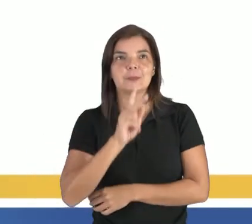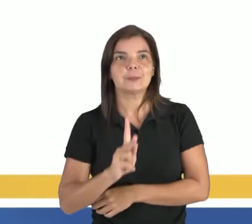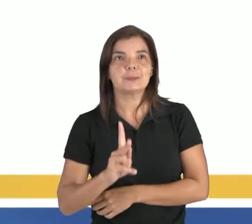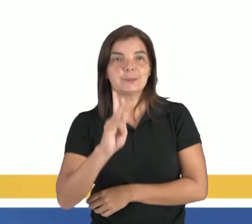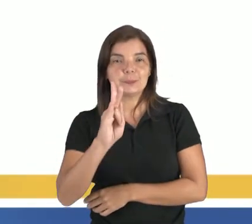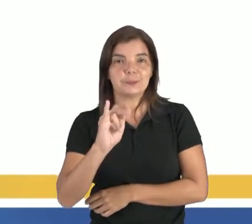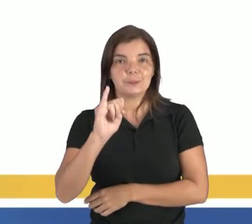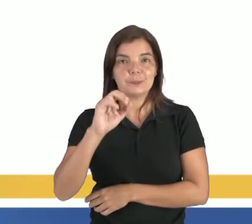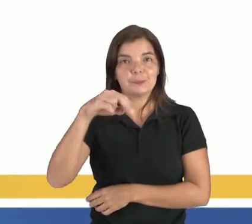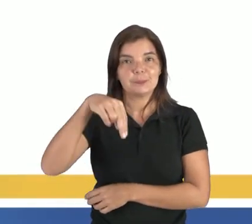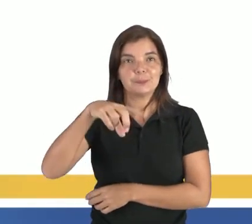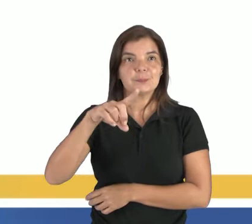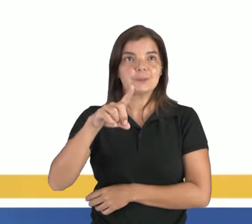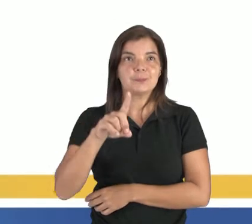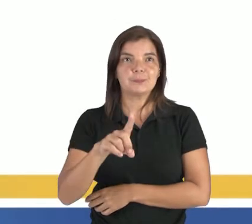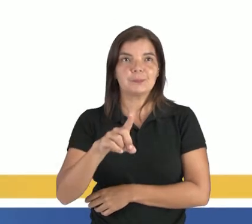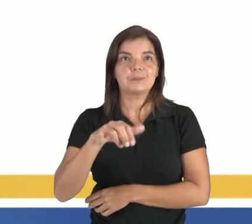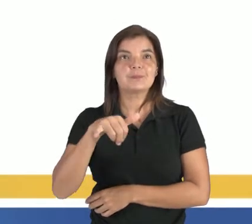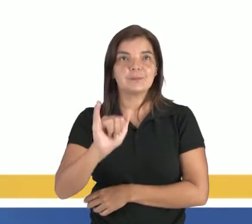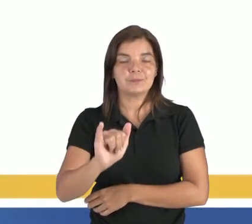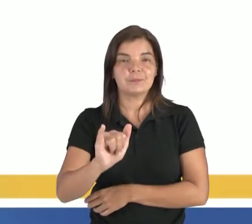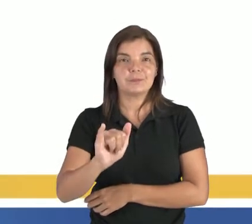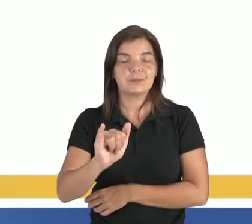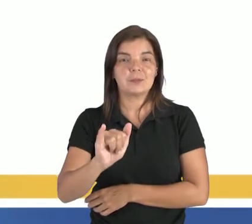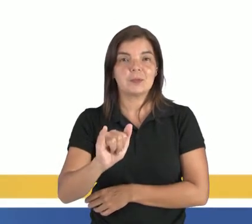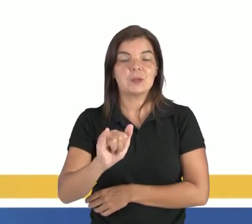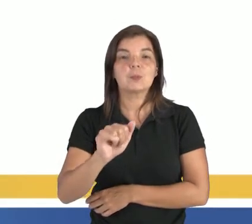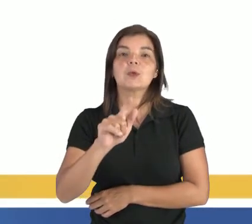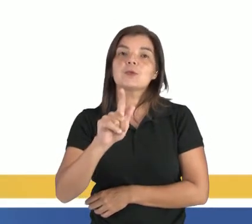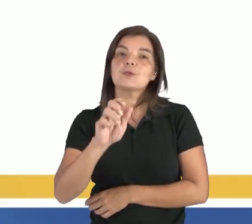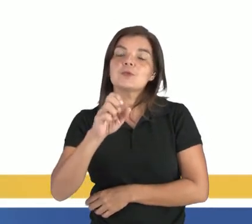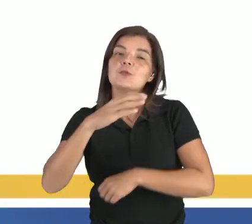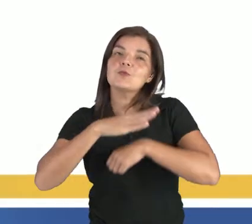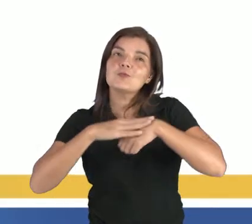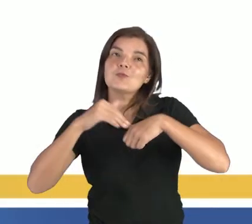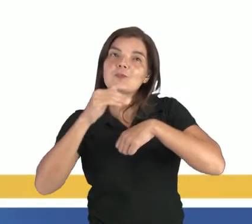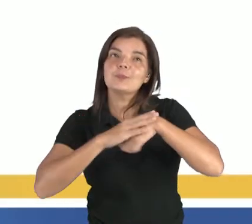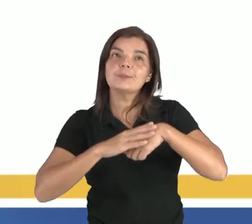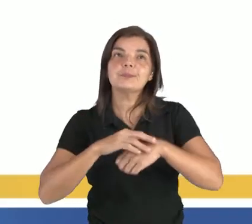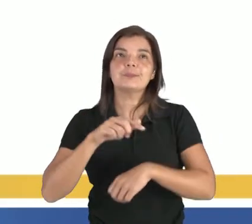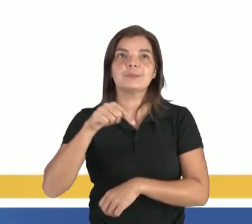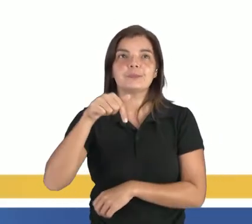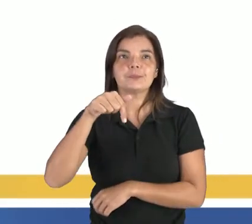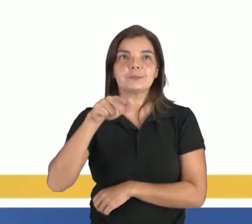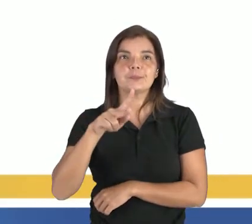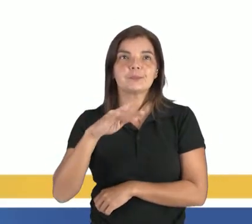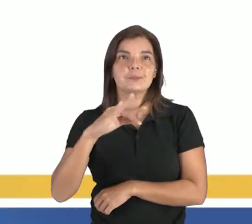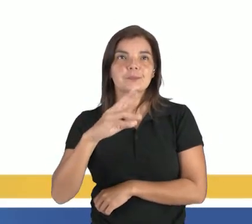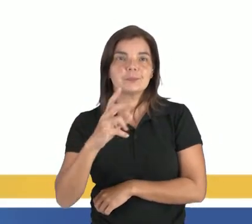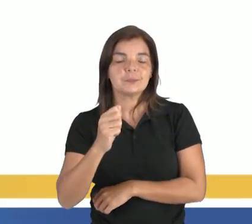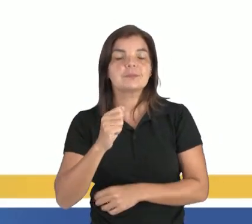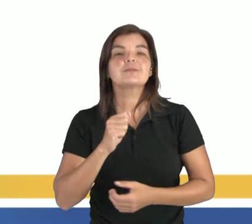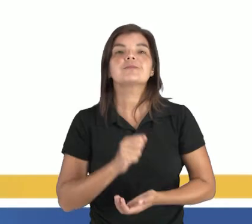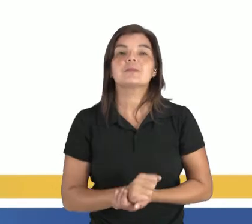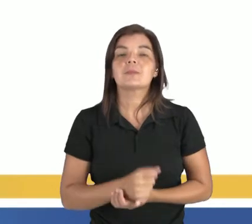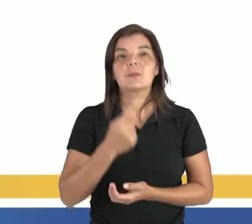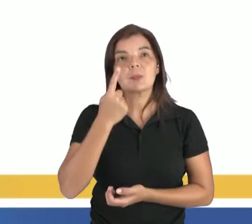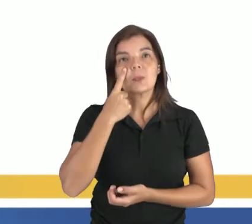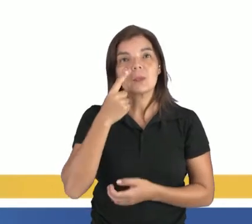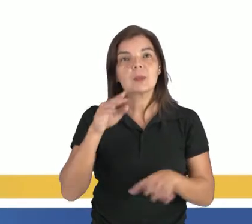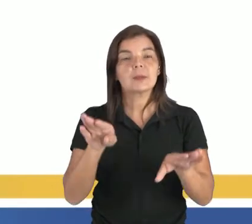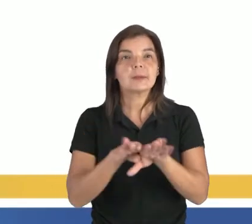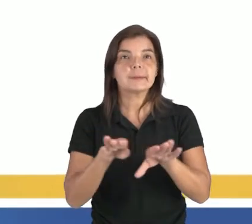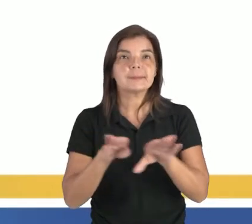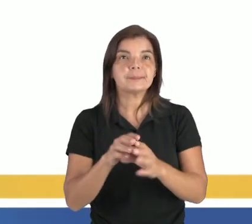vamos focar em alguns aqui. Kindly, que é gentilmente. Kindly também você pode dizer,